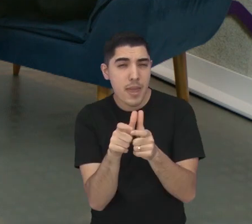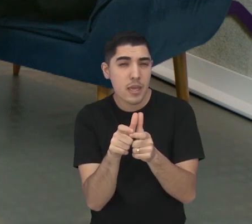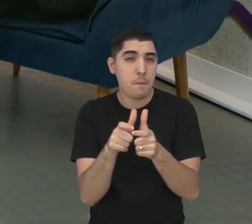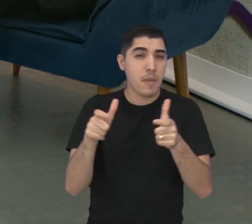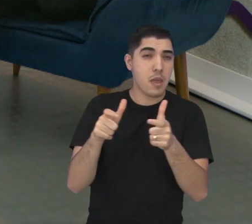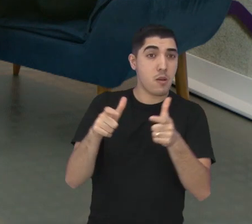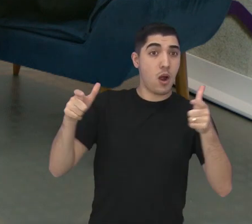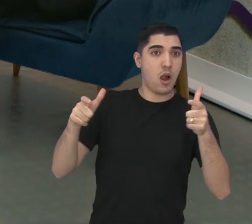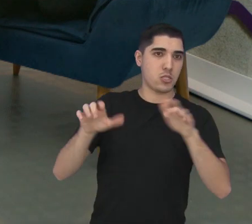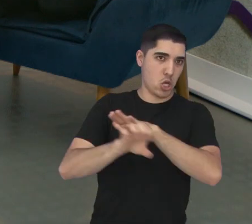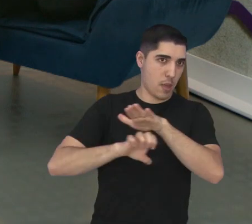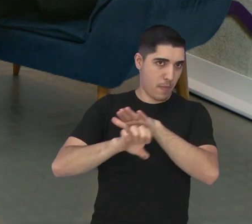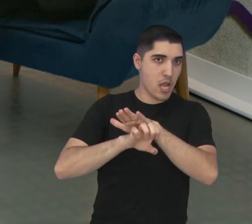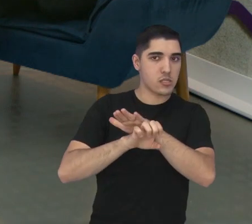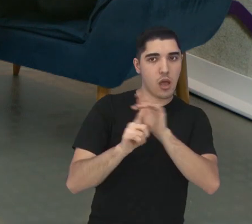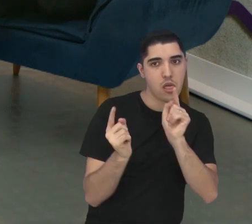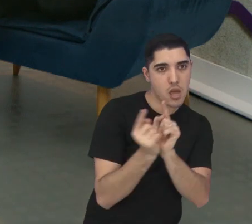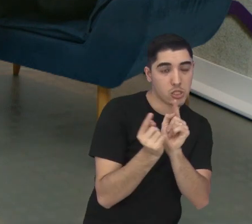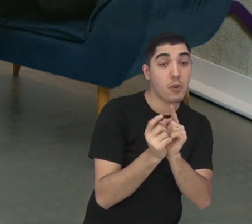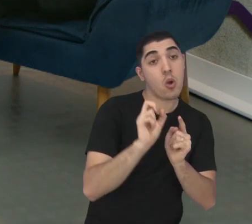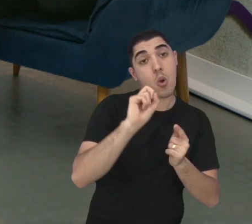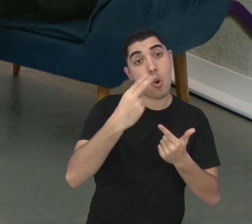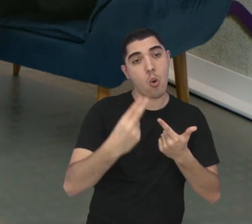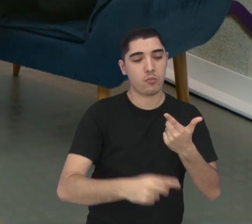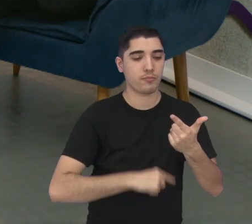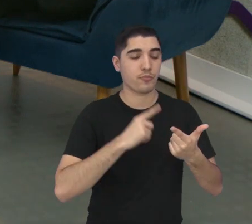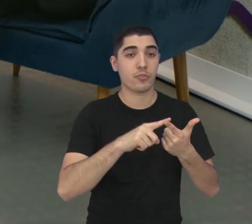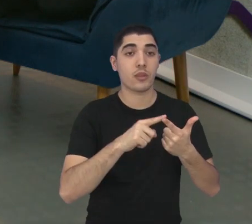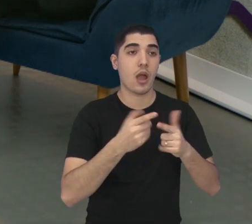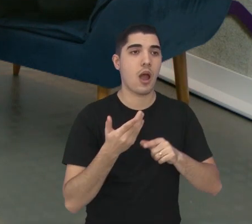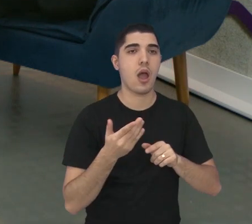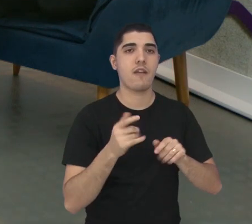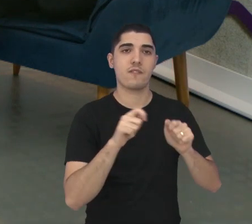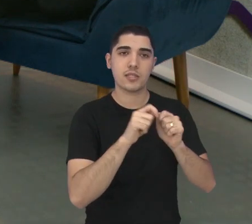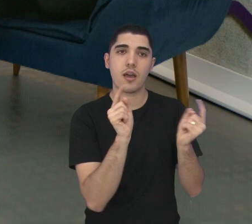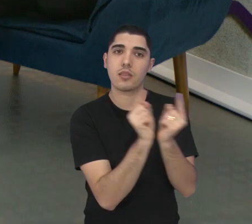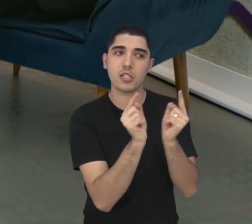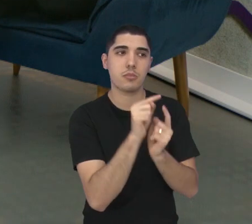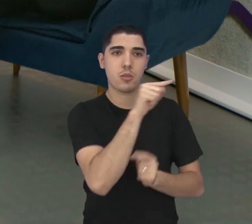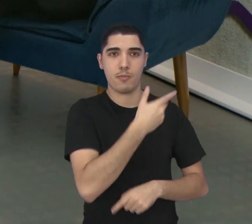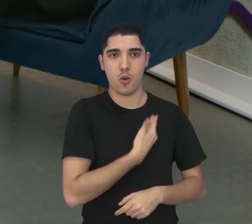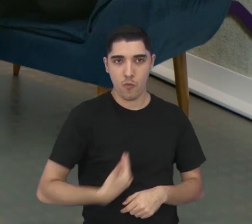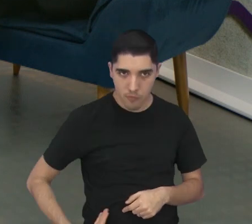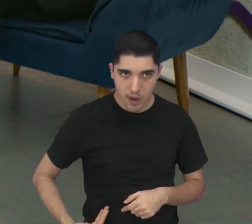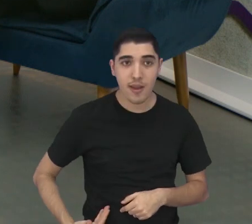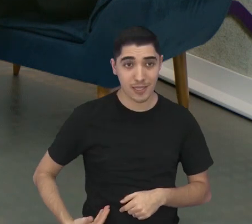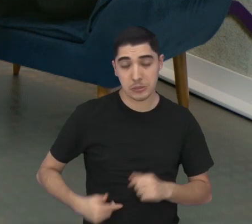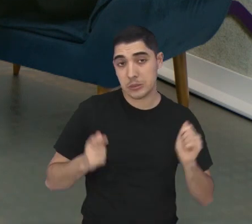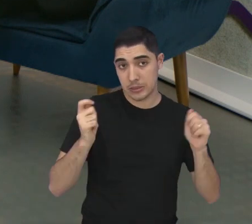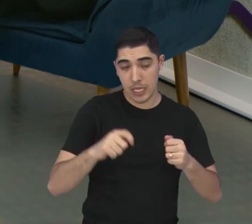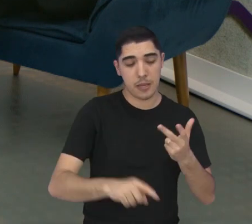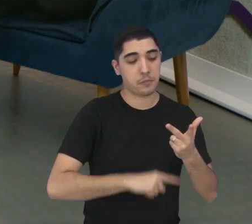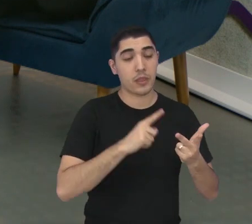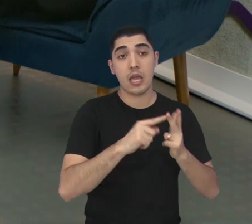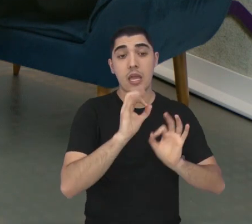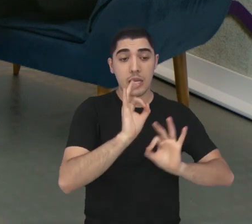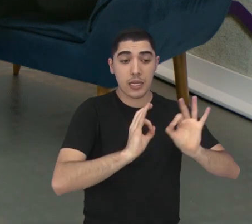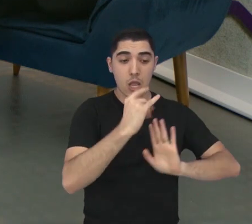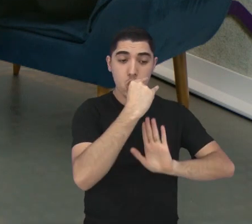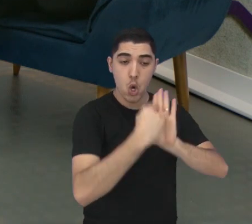médias empresas, ou até a consultoria e assessoria para o próprio poder público, ou fazendo também